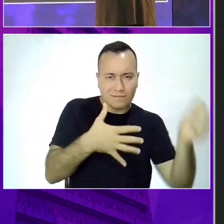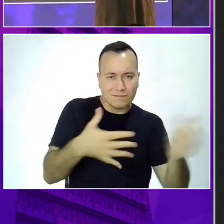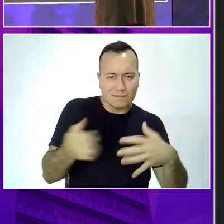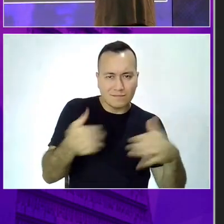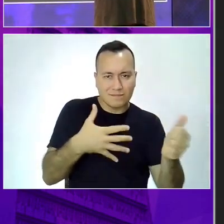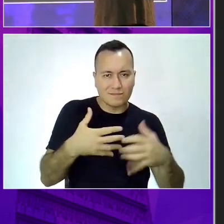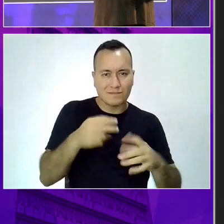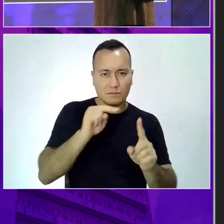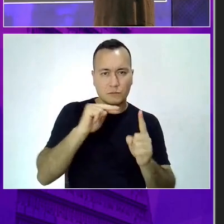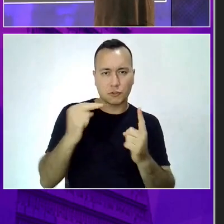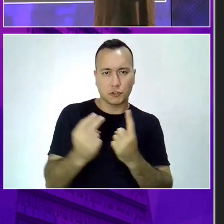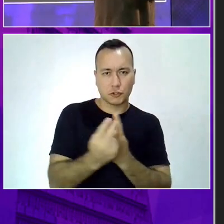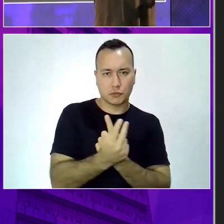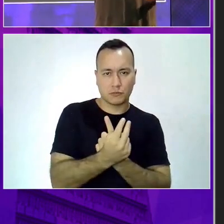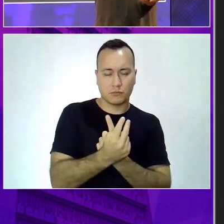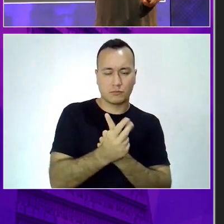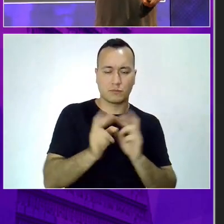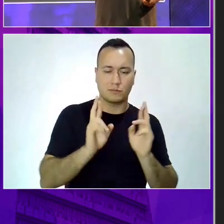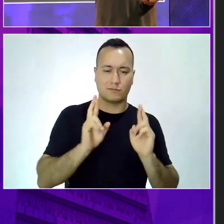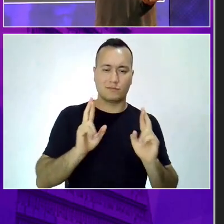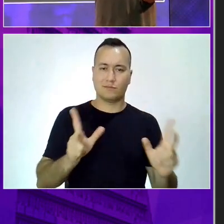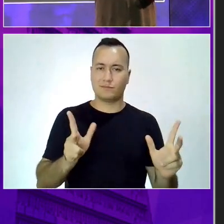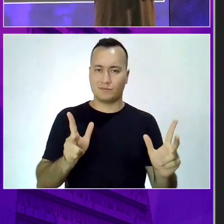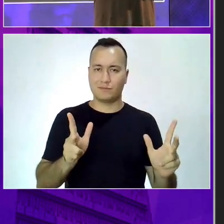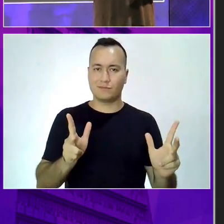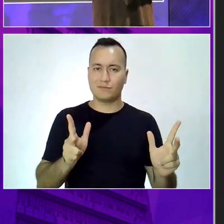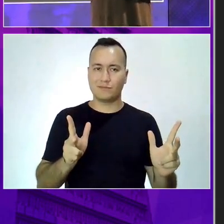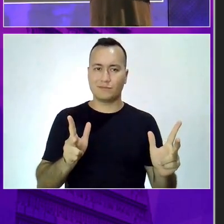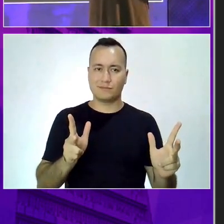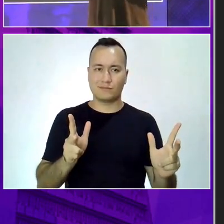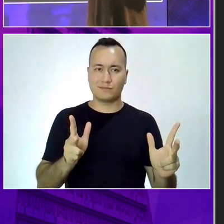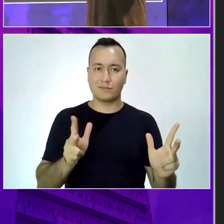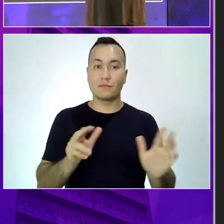um jogo não de optimizar o trimestre, um